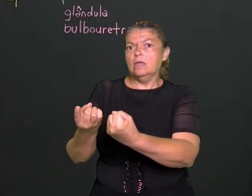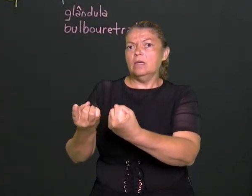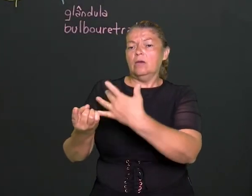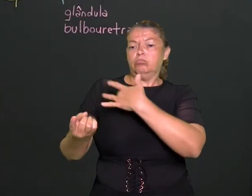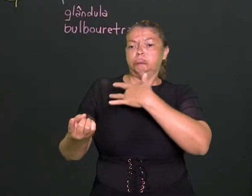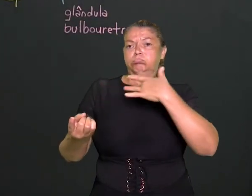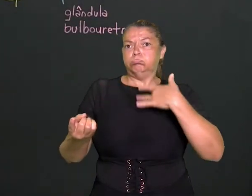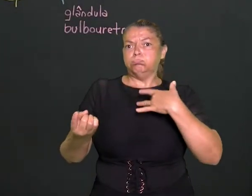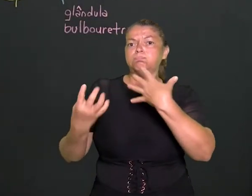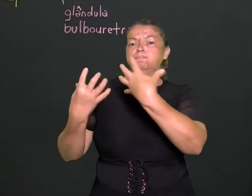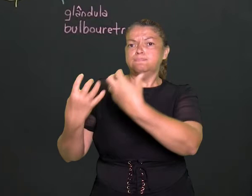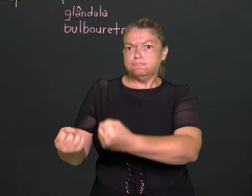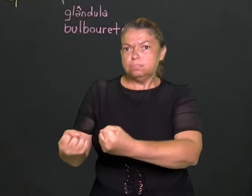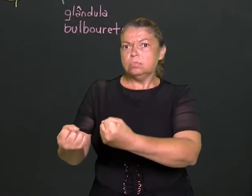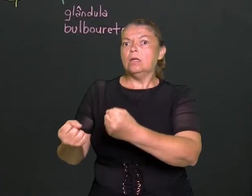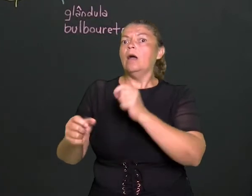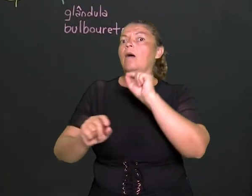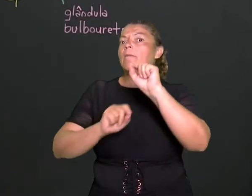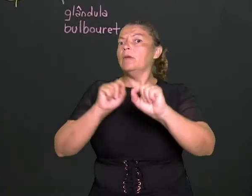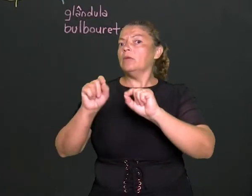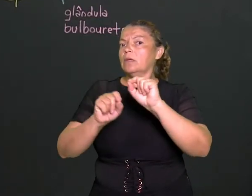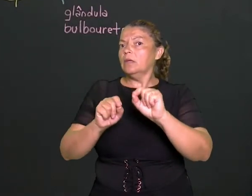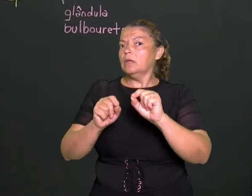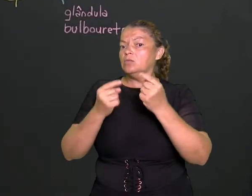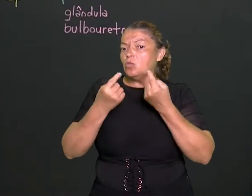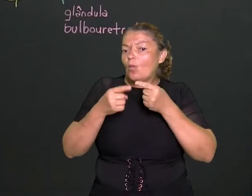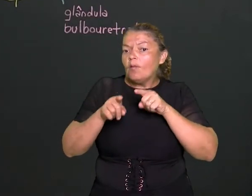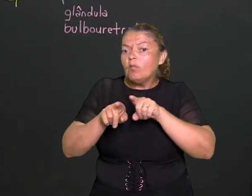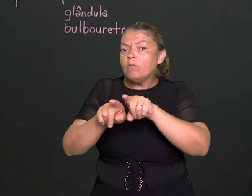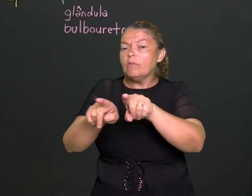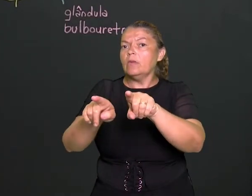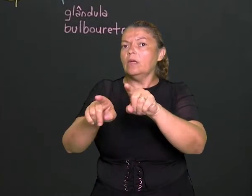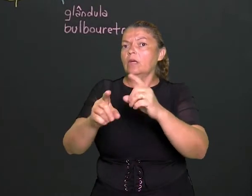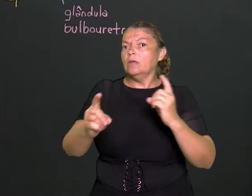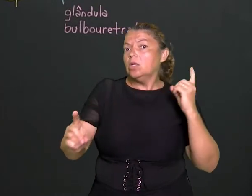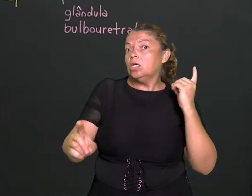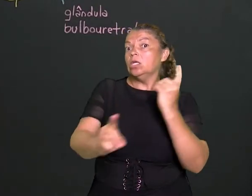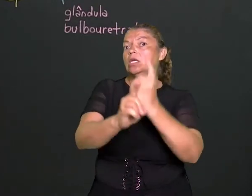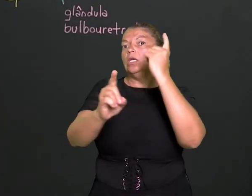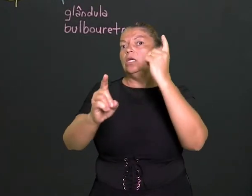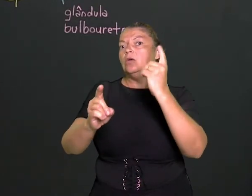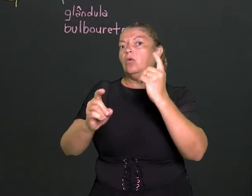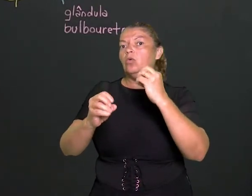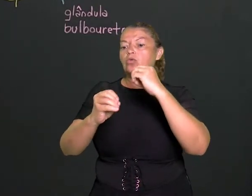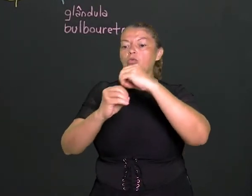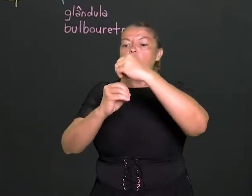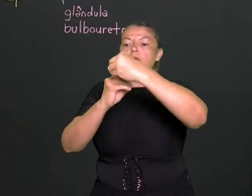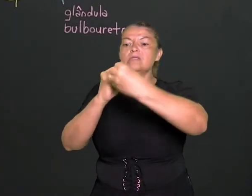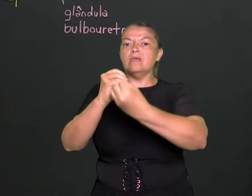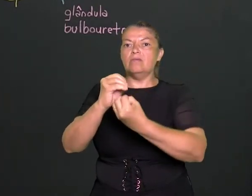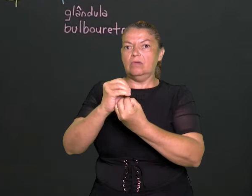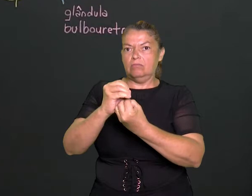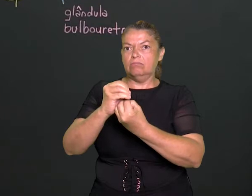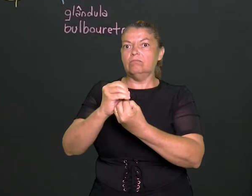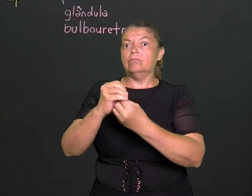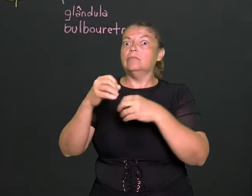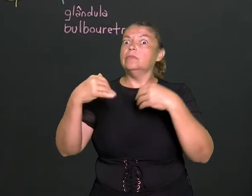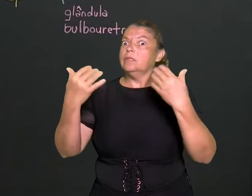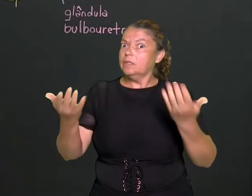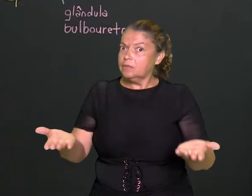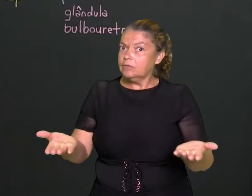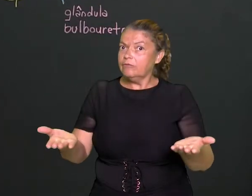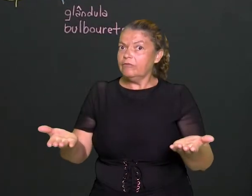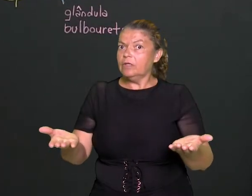essa nutrição e uma proteção para que ele chegue ao seu destino. Se é uma célula que nada, ela precisa de um meio aquoso para